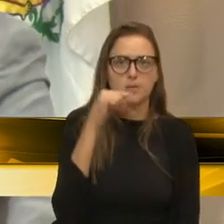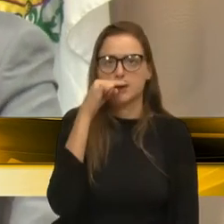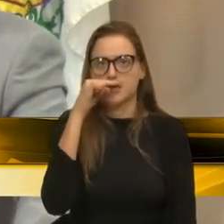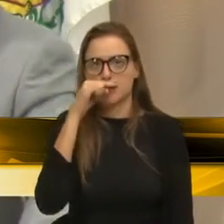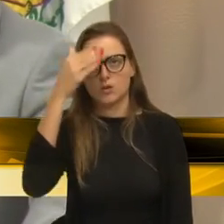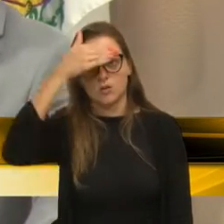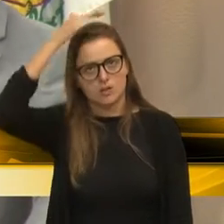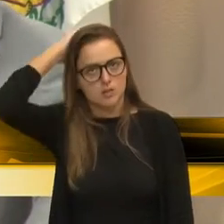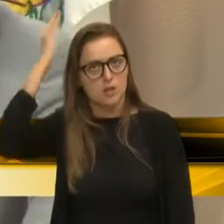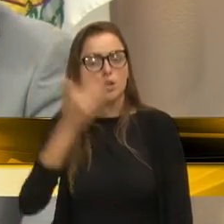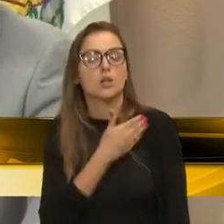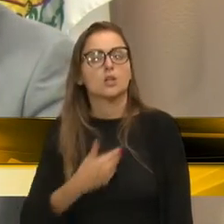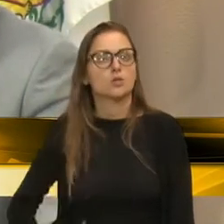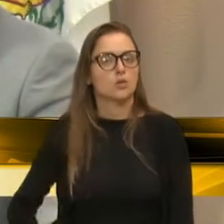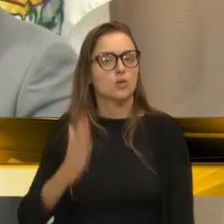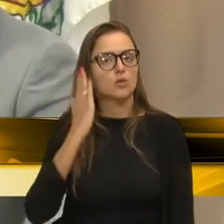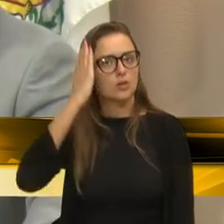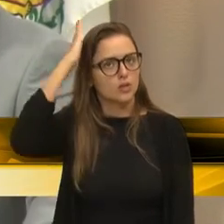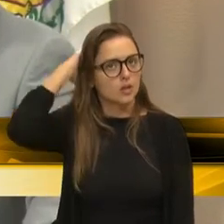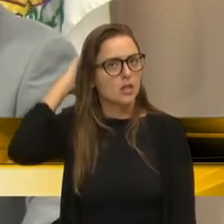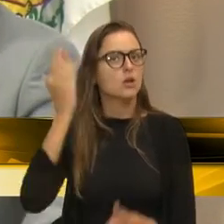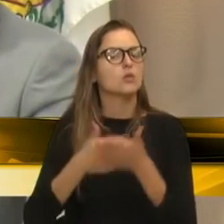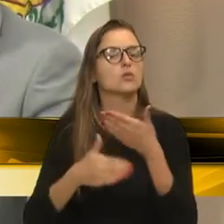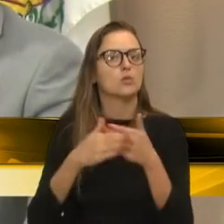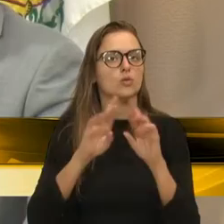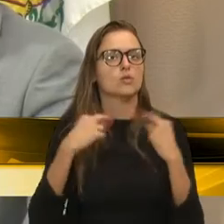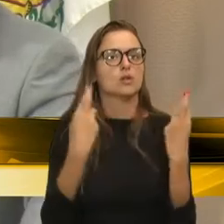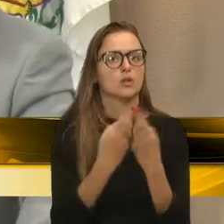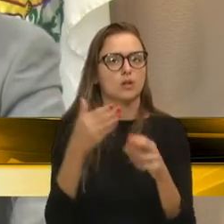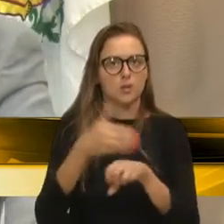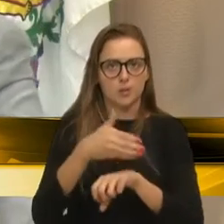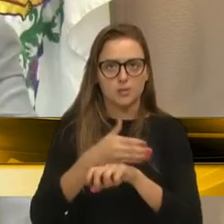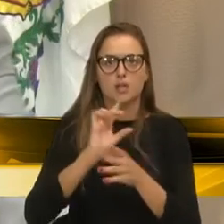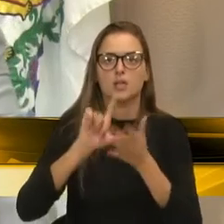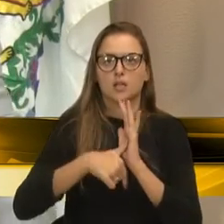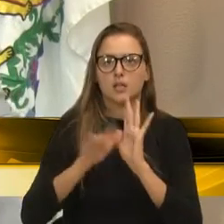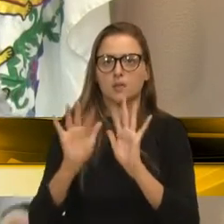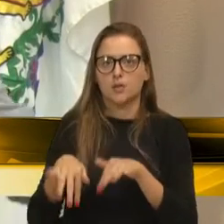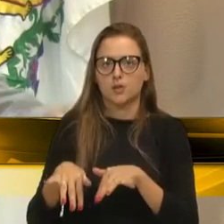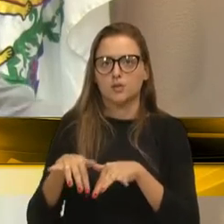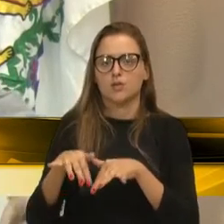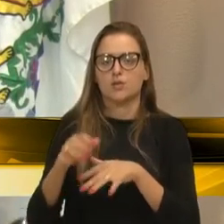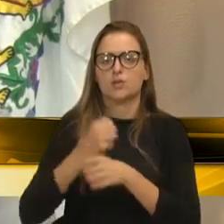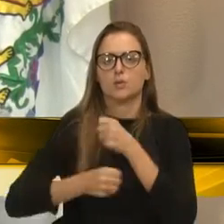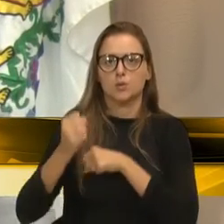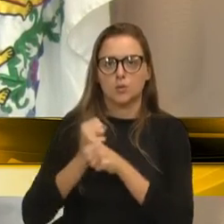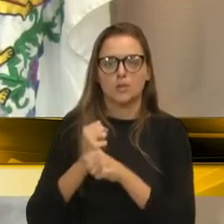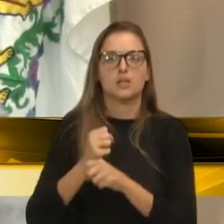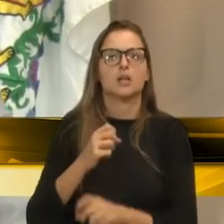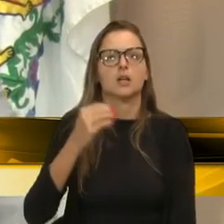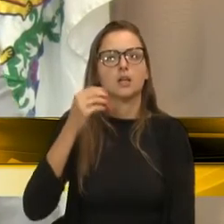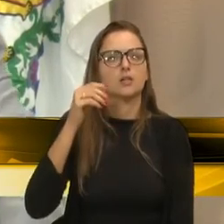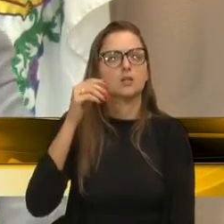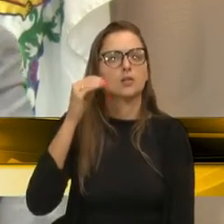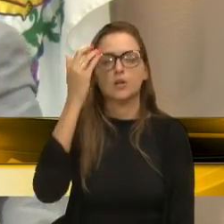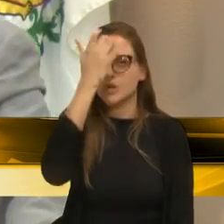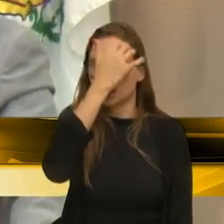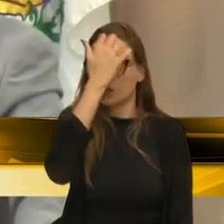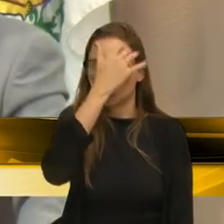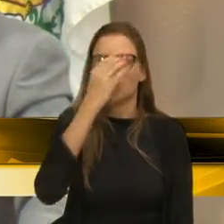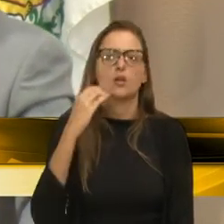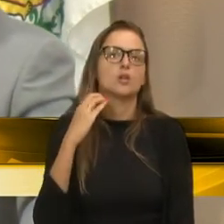Daniel. Todos eles estiveram reunidos aqui na casa. Final do ano passado, o vereador Adiló e o vereador Daneluz estiveram em Brasília